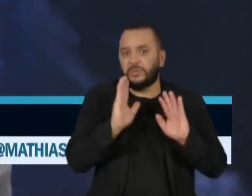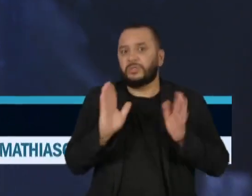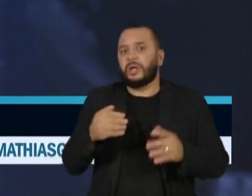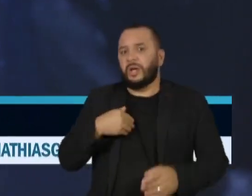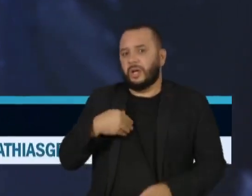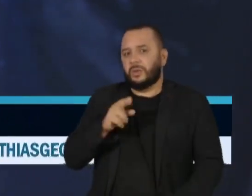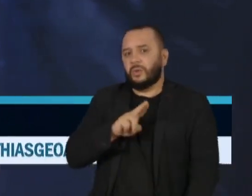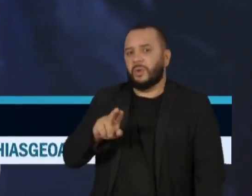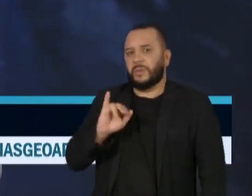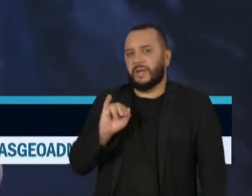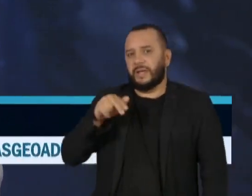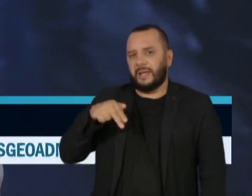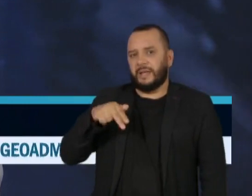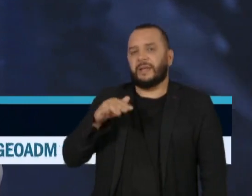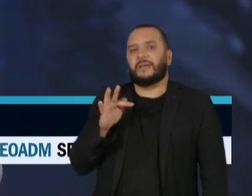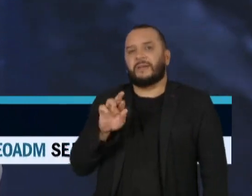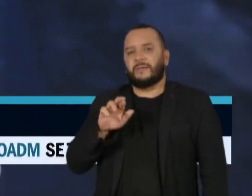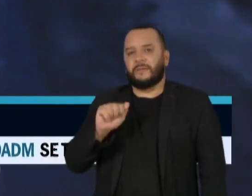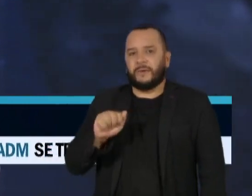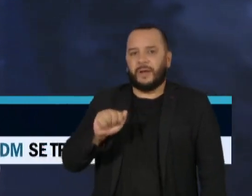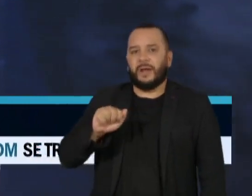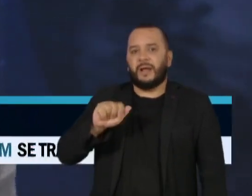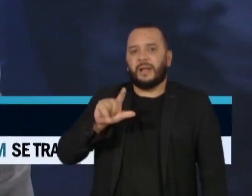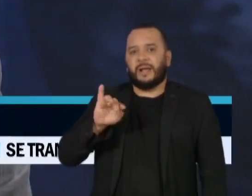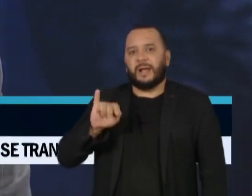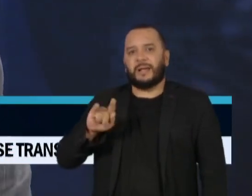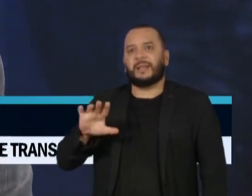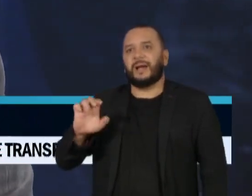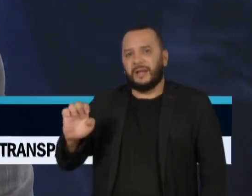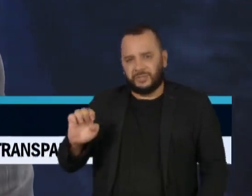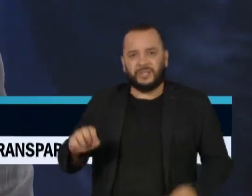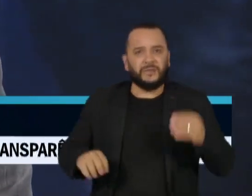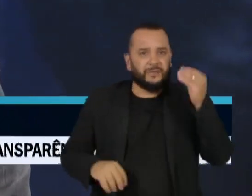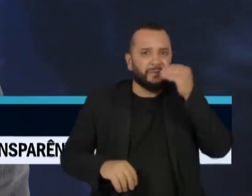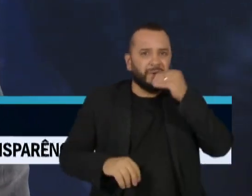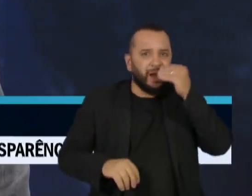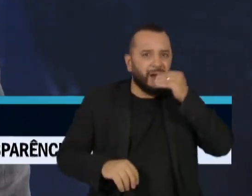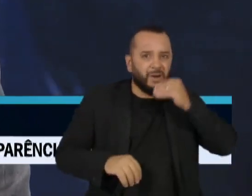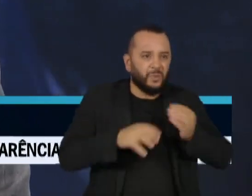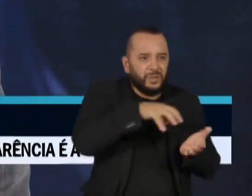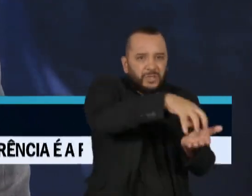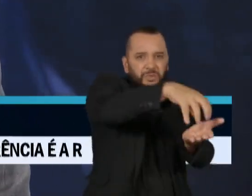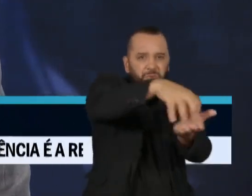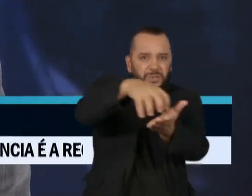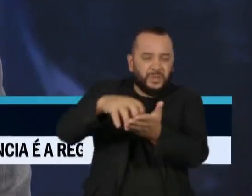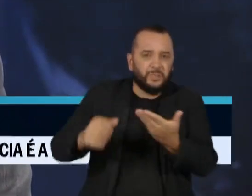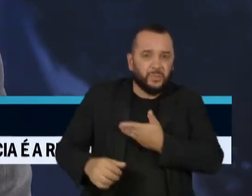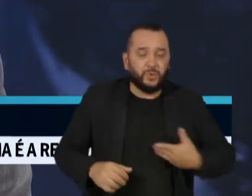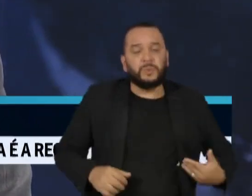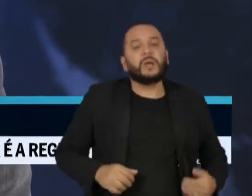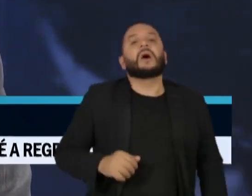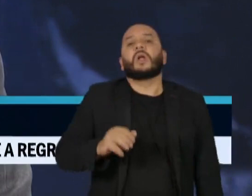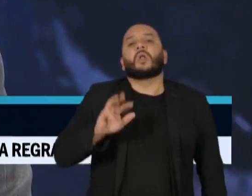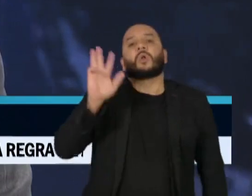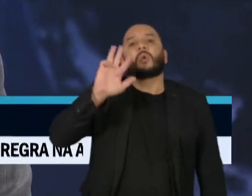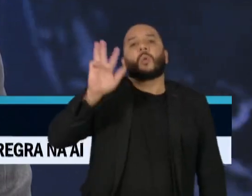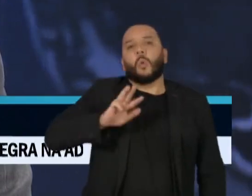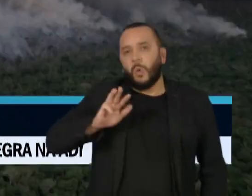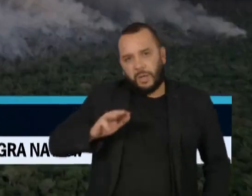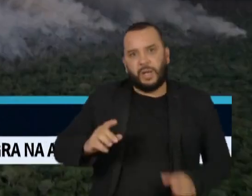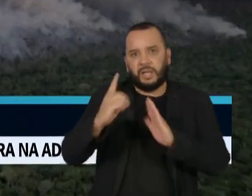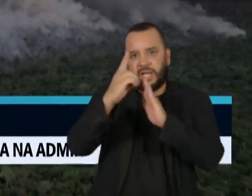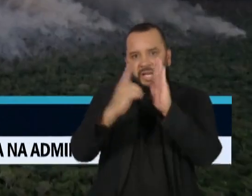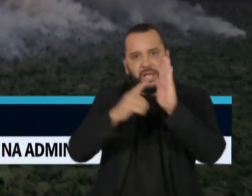instituições públicas. Agora, Lula promete um revogaço, mas terá o desafio de minimizar os rastros de medidas consideradas